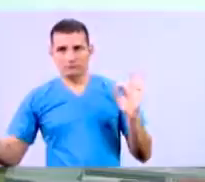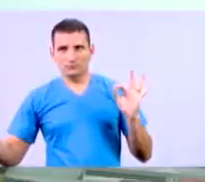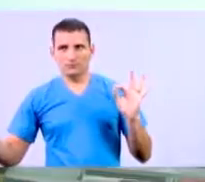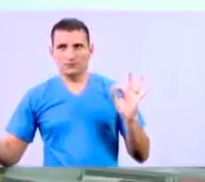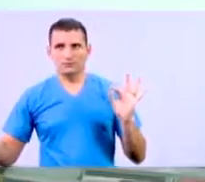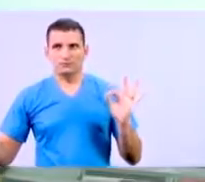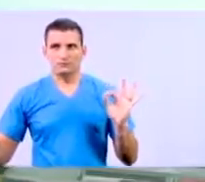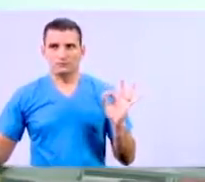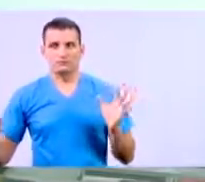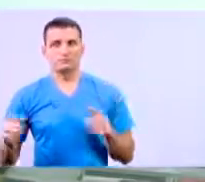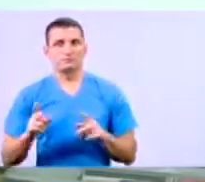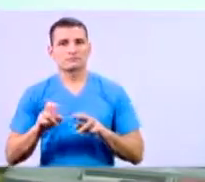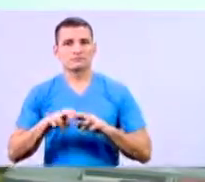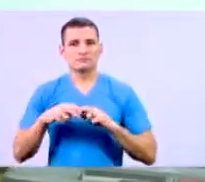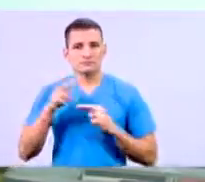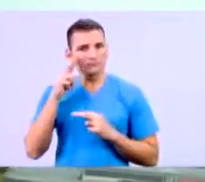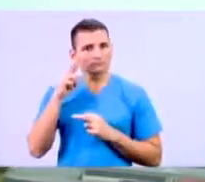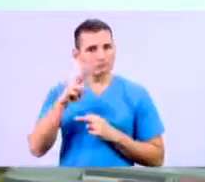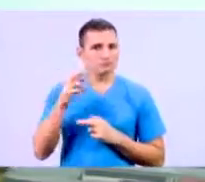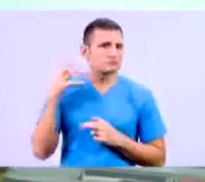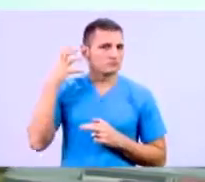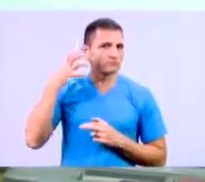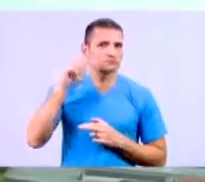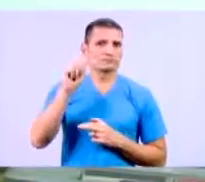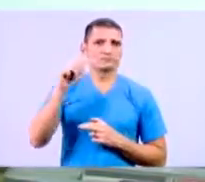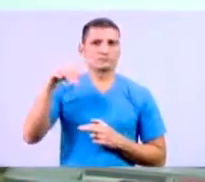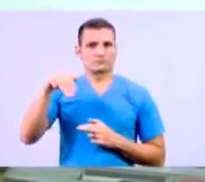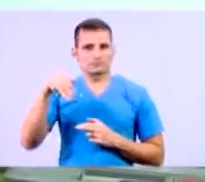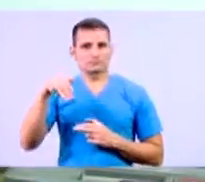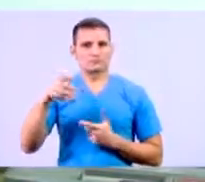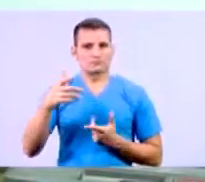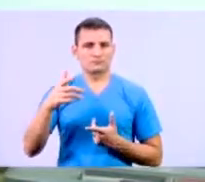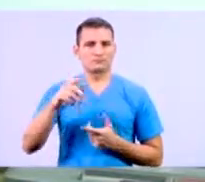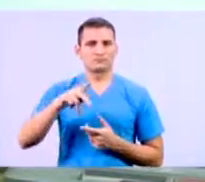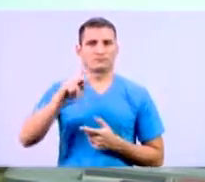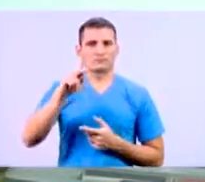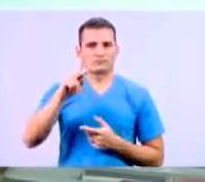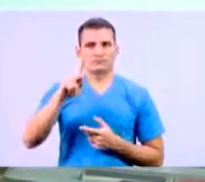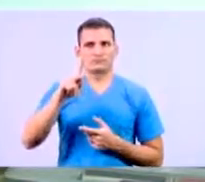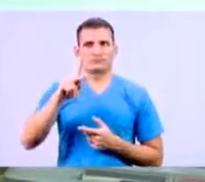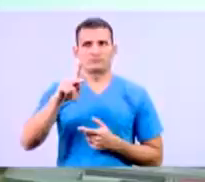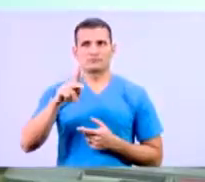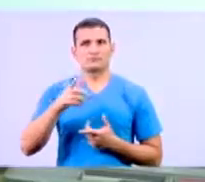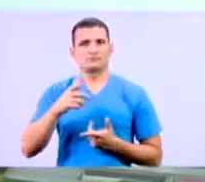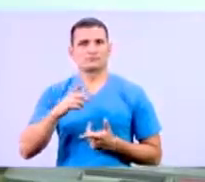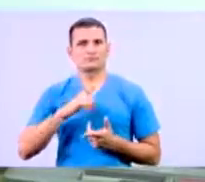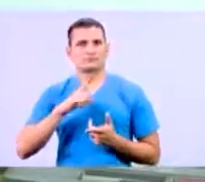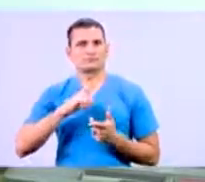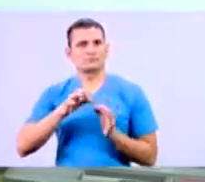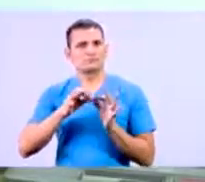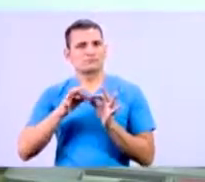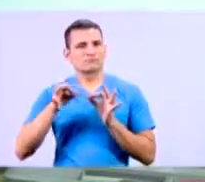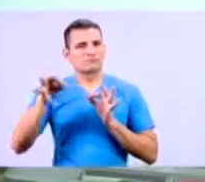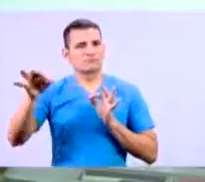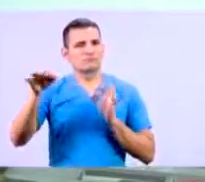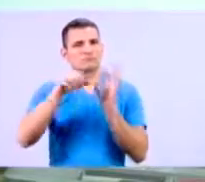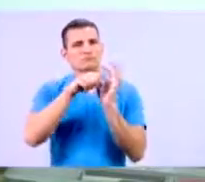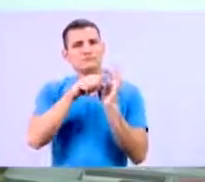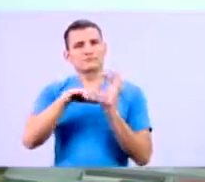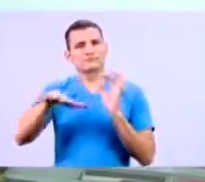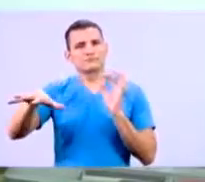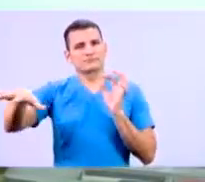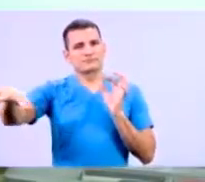isso que a gente vê muitos rádios aí AM, por exemplo, que trabalham na faixa de kHz, que pegam tão longe, né, às vezes quilômetros e